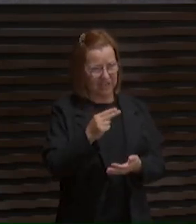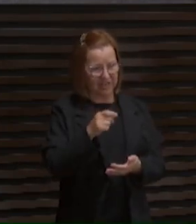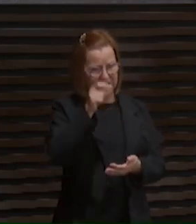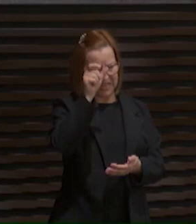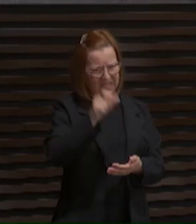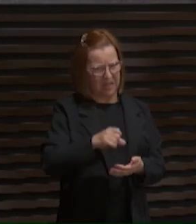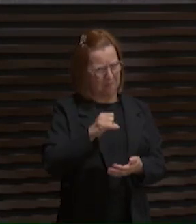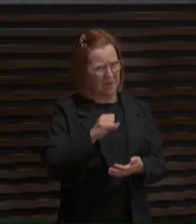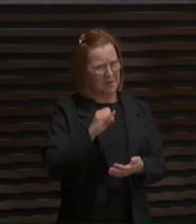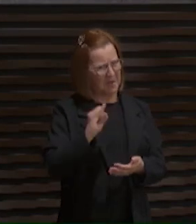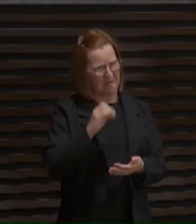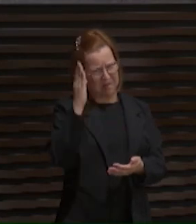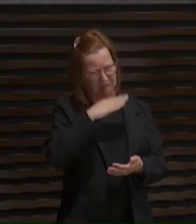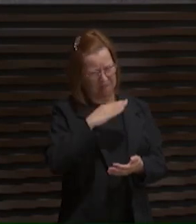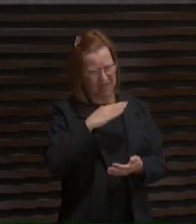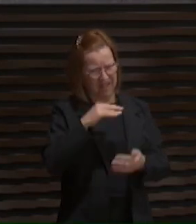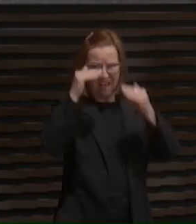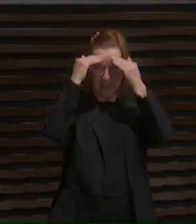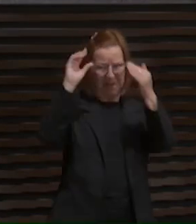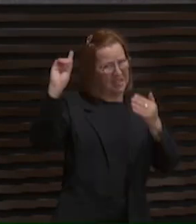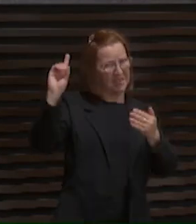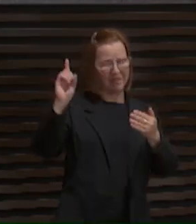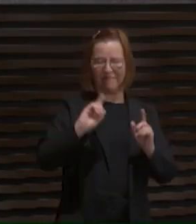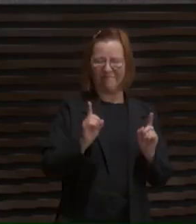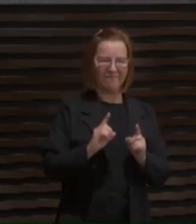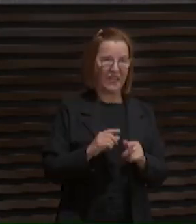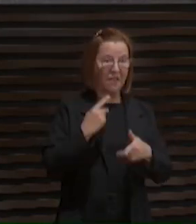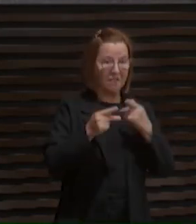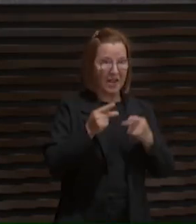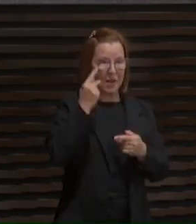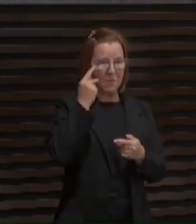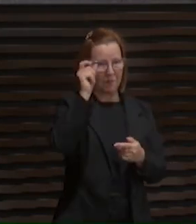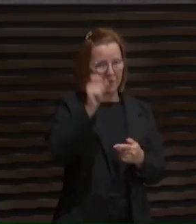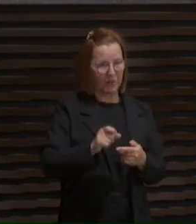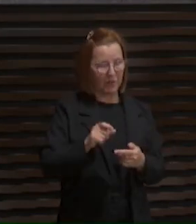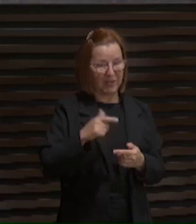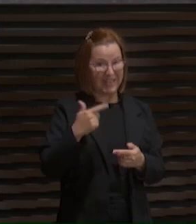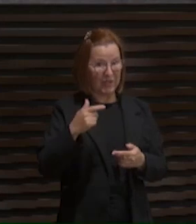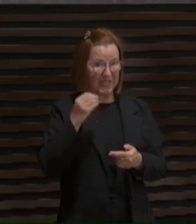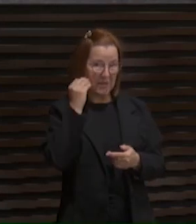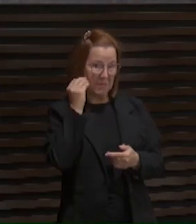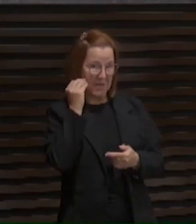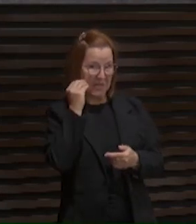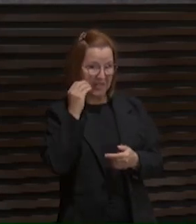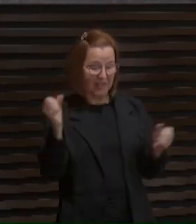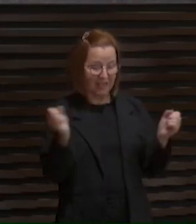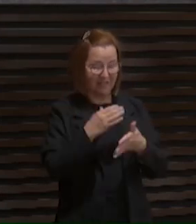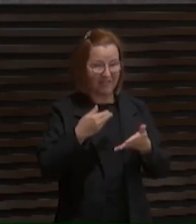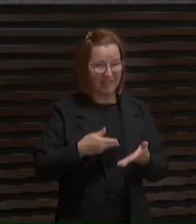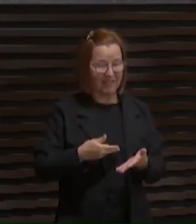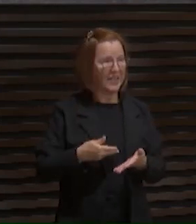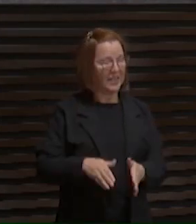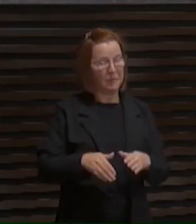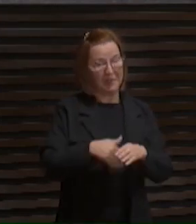Senhor? Nenhuma. Falar para uma pessoa que não teve a experiência do novo nascimento em Cristo para seguir a